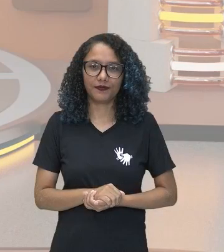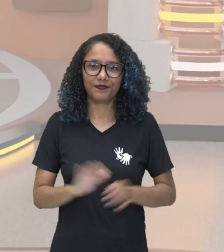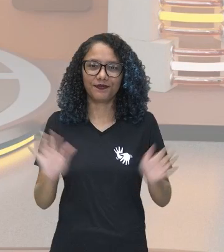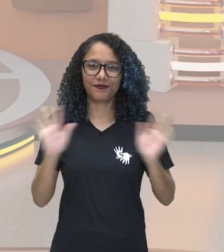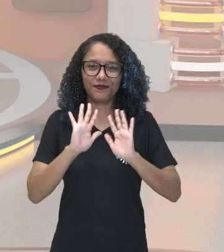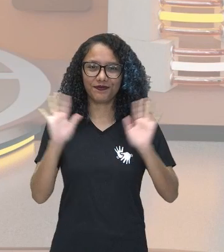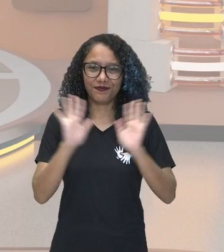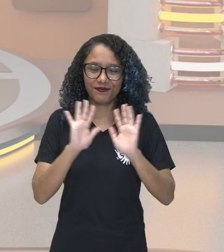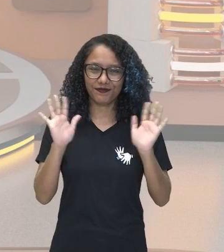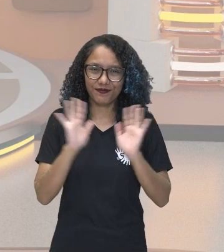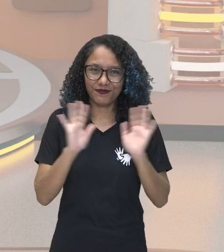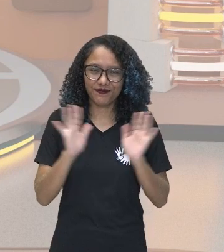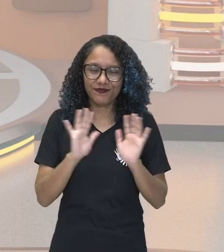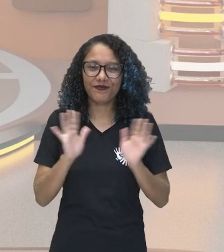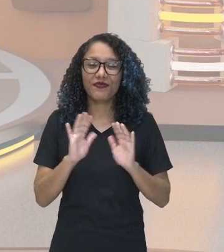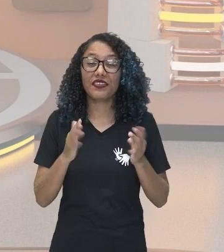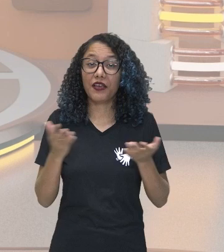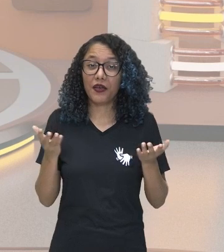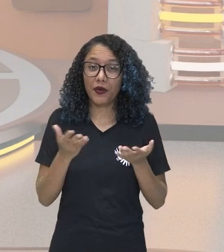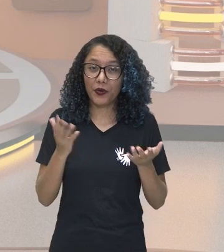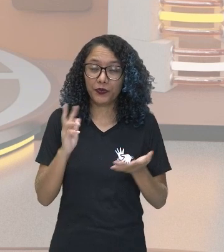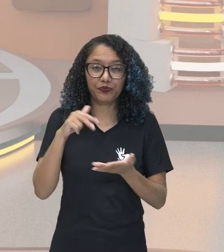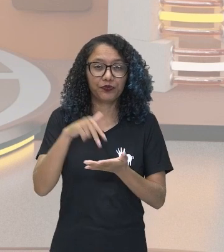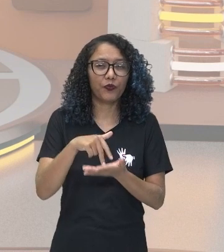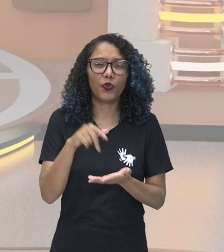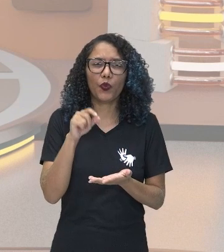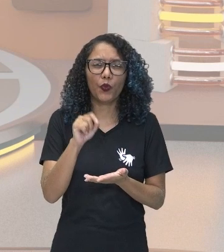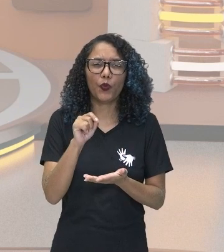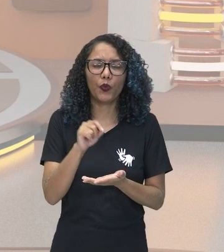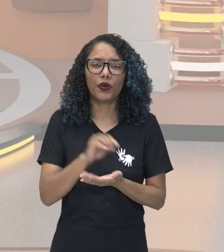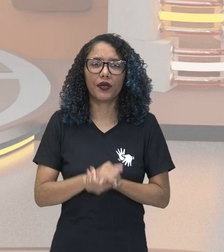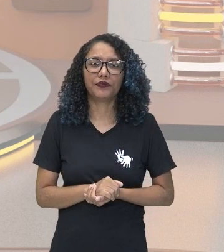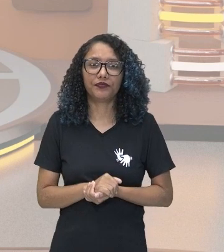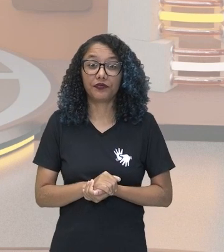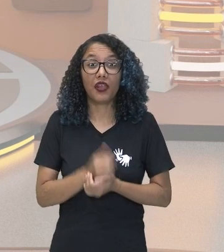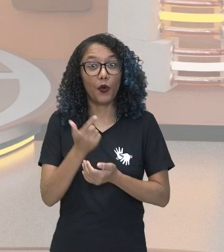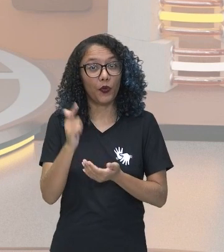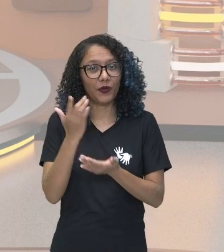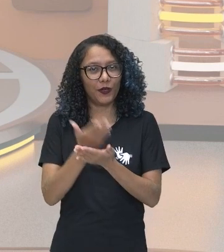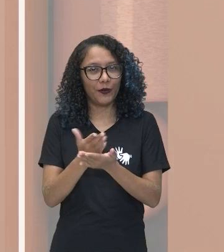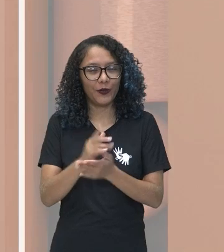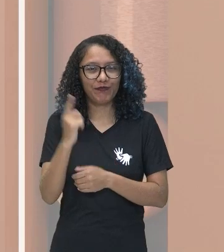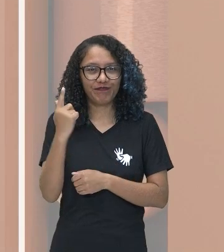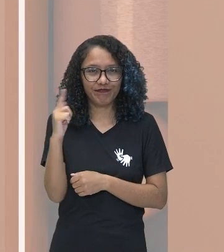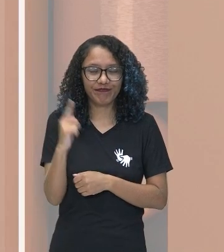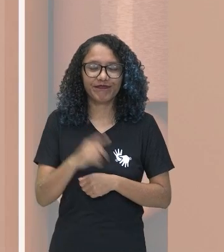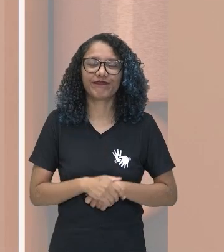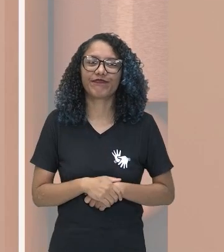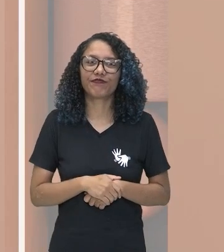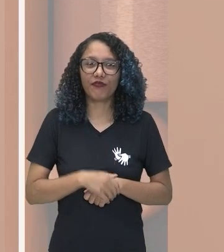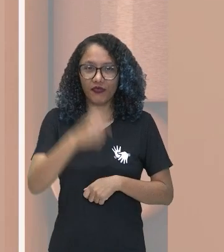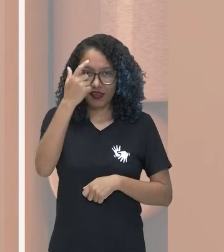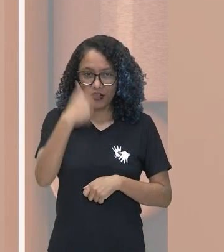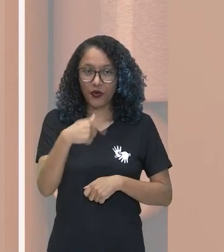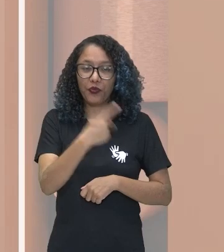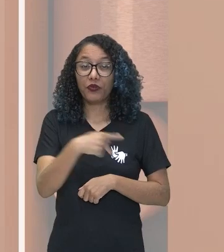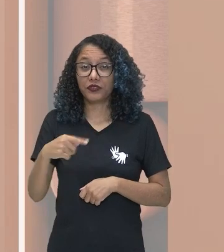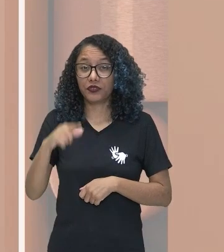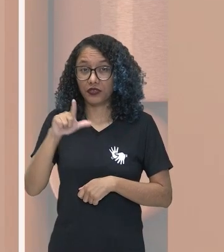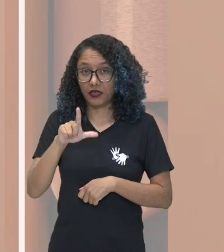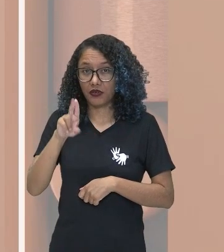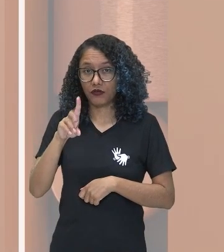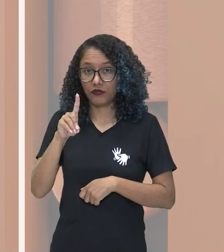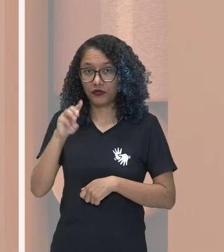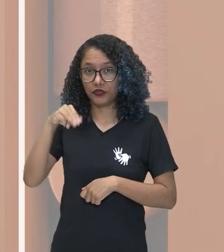Olá a todos vocês, estamos reunidos aqui para mais uma aula de Geografia. Eu sou a professora